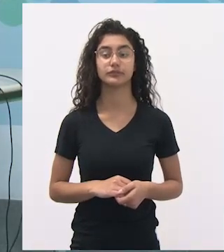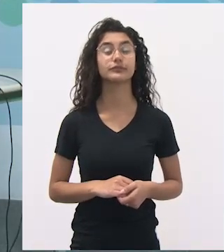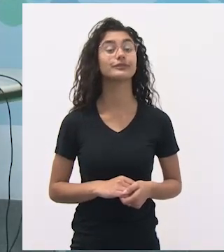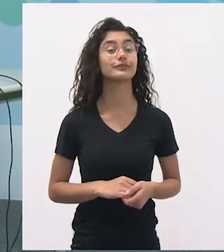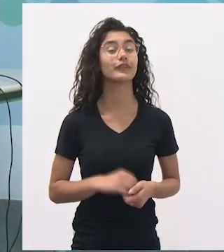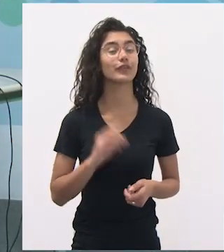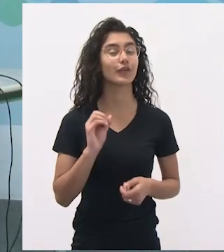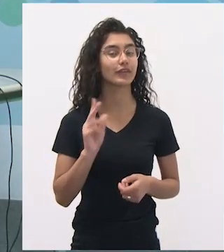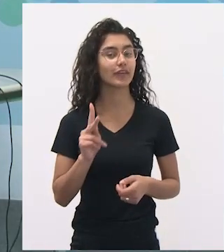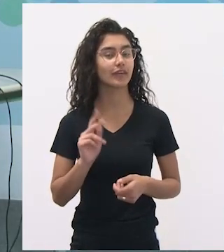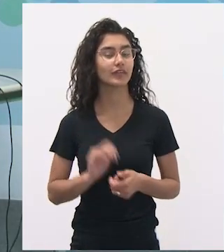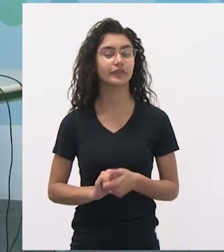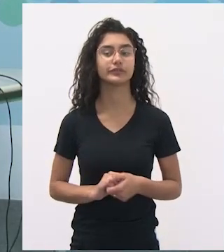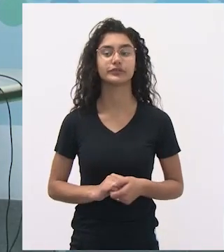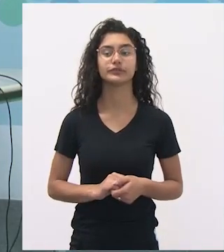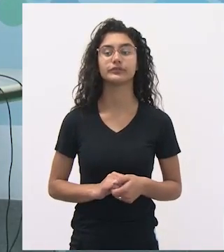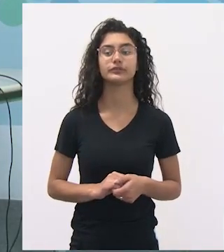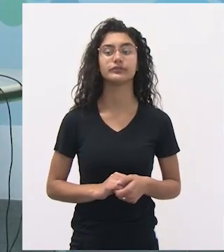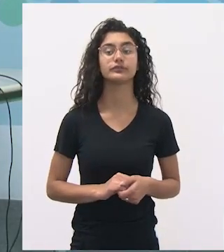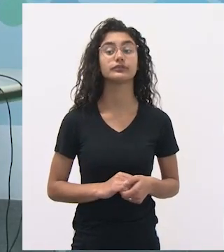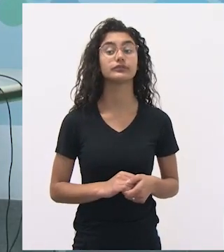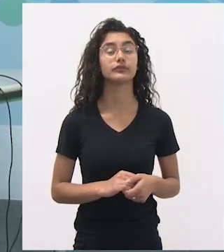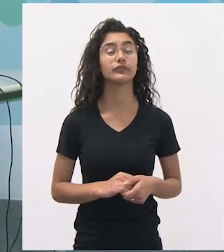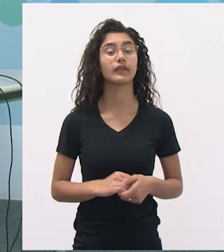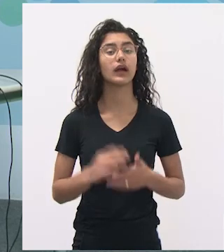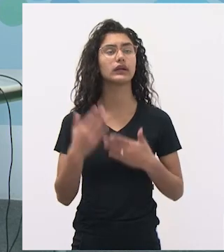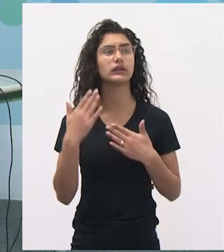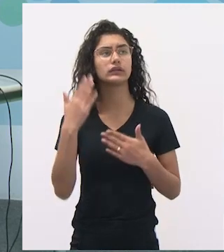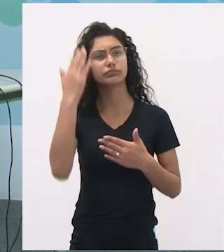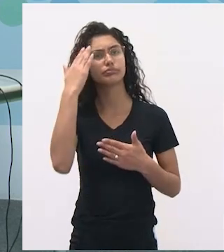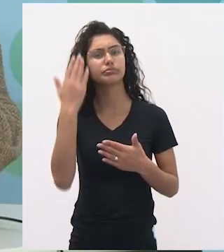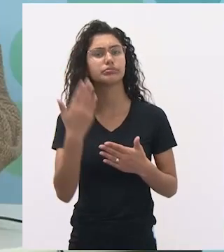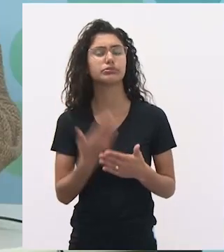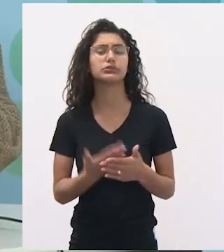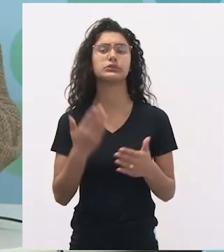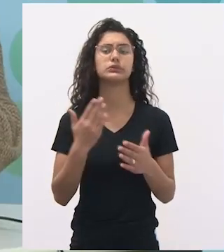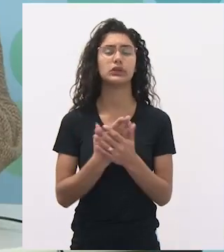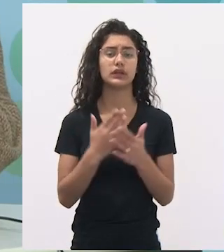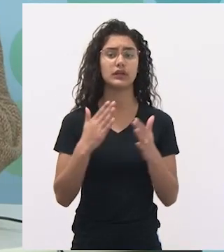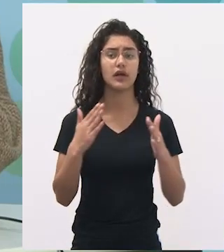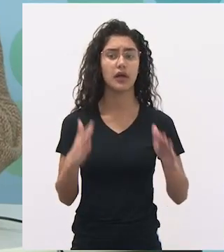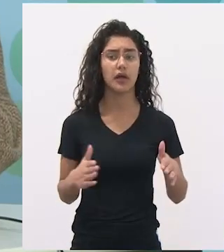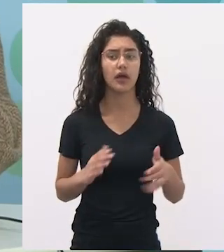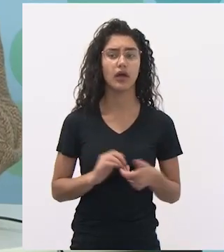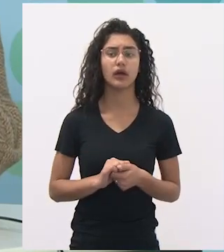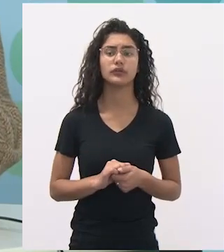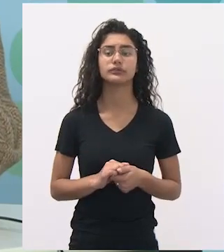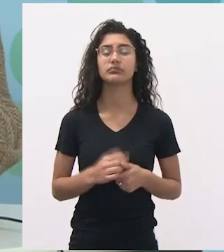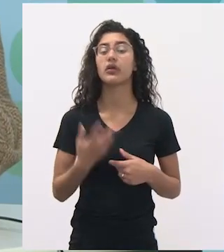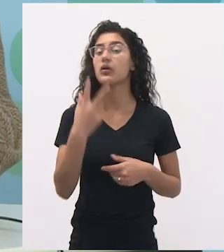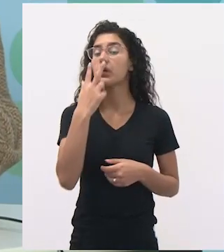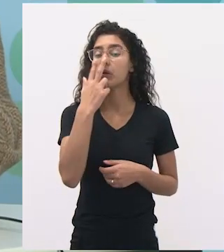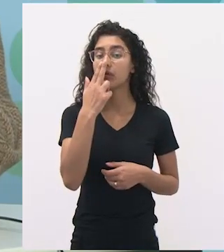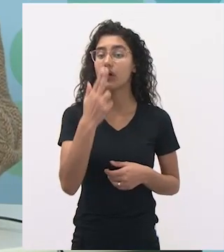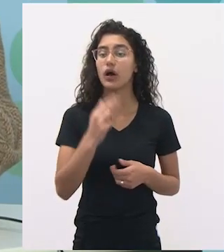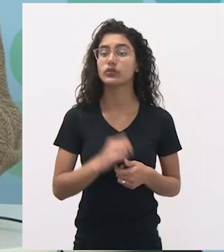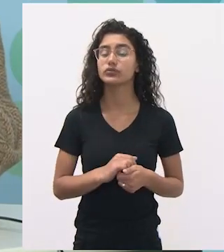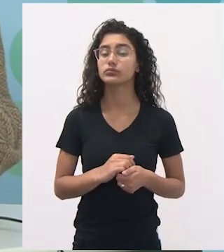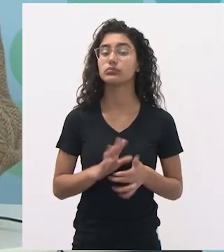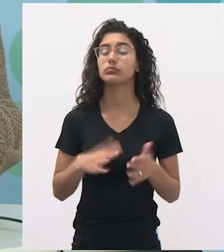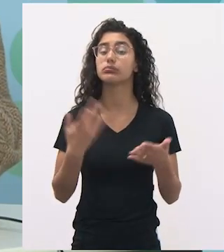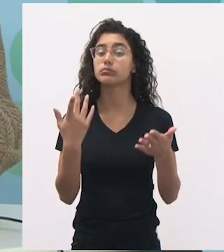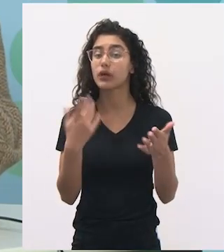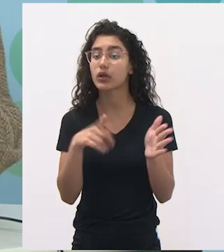Ok, Valéria. Acredito que se encerra por aqui, né? Eu acho que já... Mais